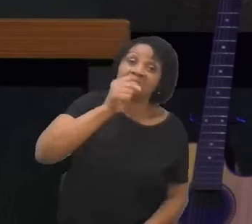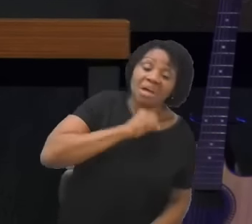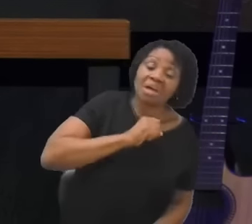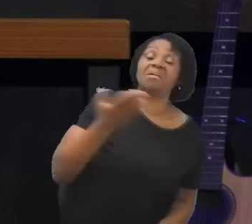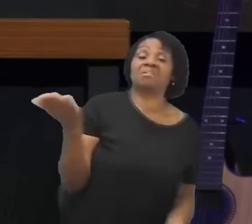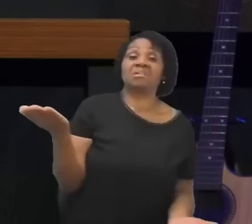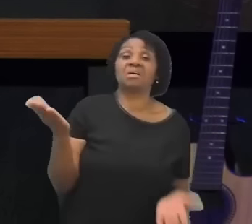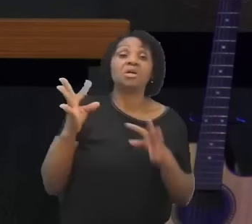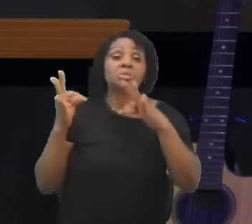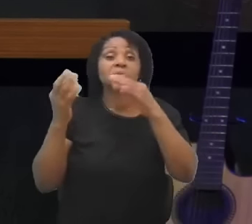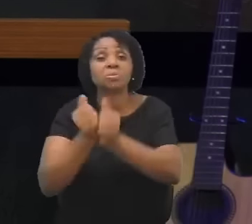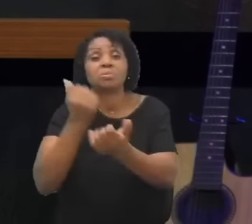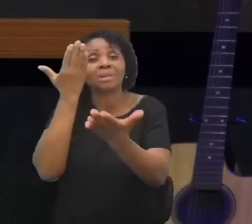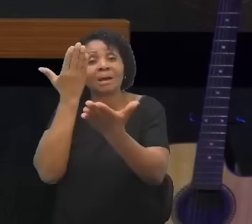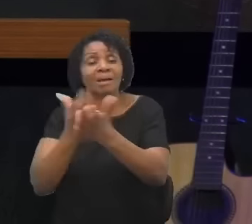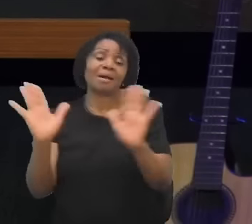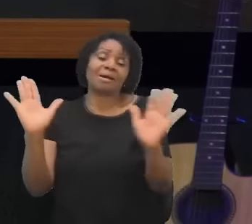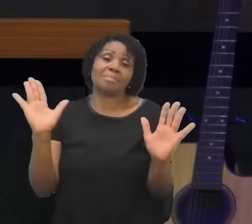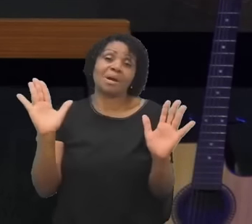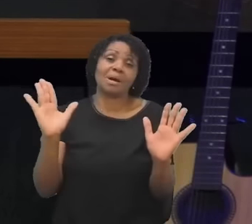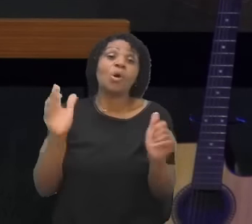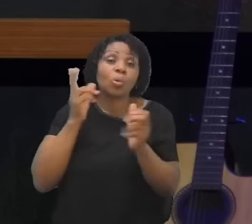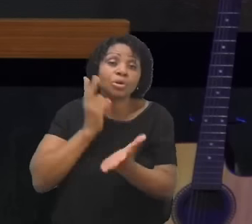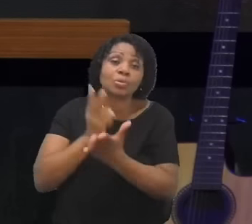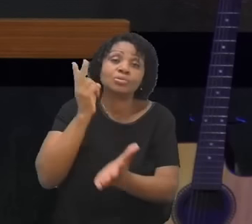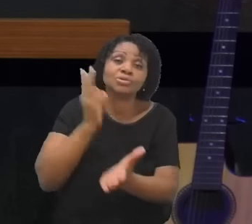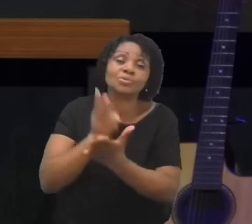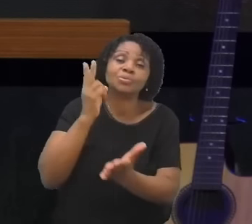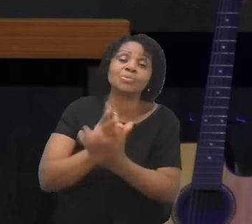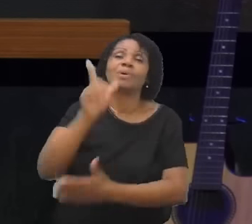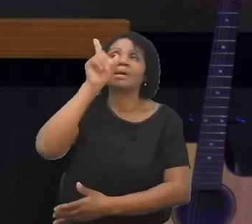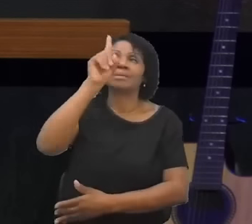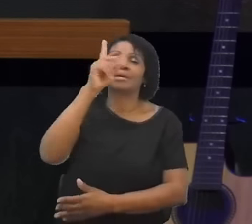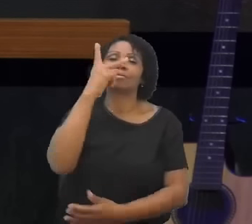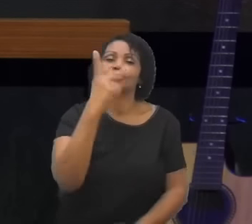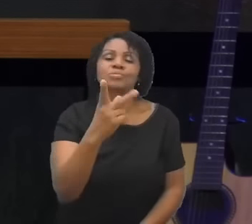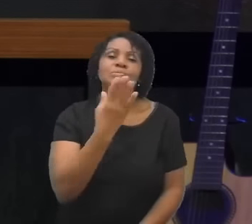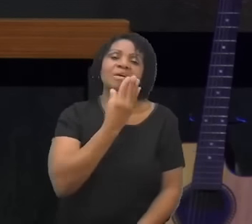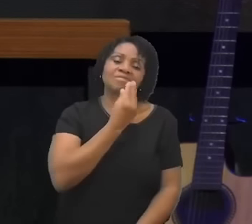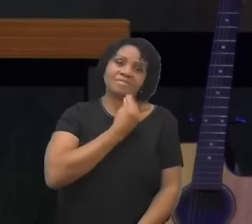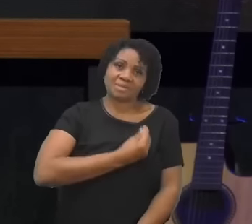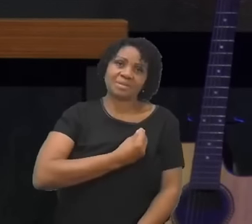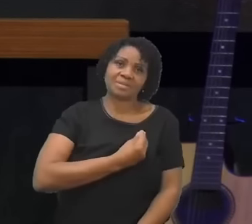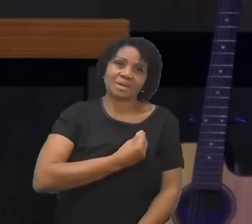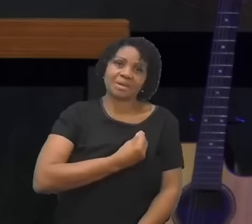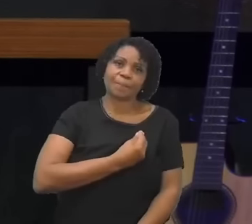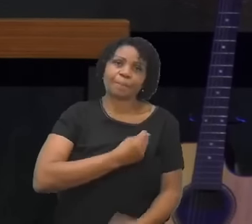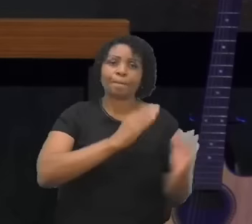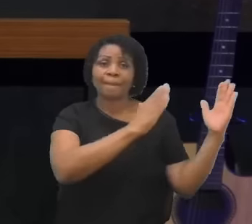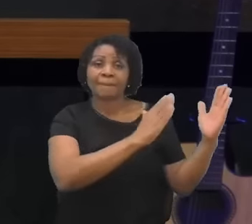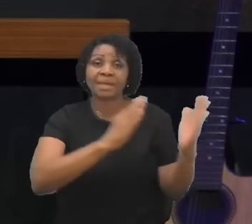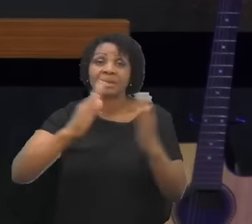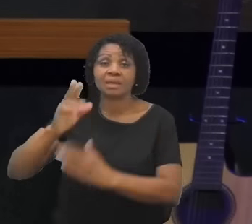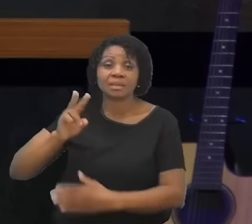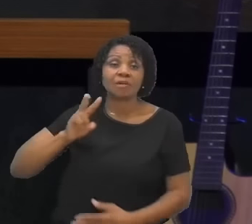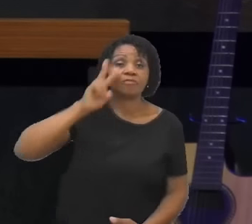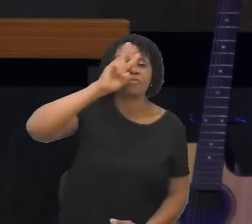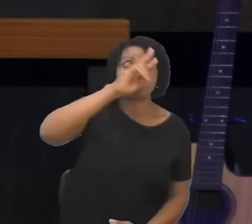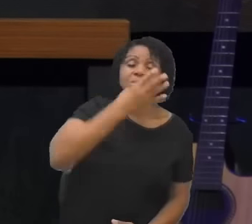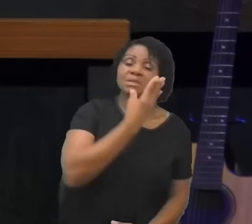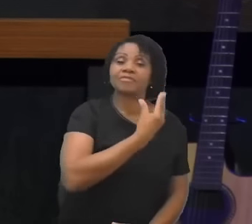vai. Tudo vai embora. O que fica é Deus em você. Enquanto tiver fôlego de